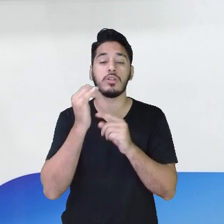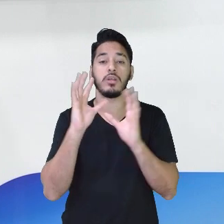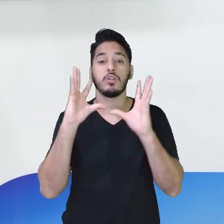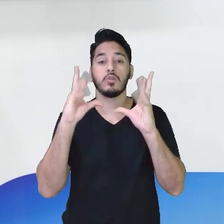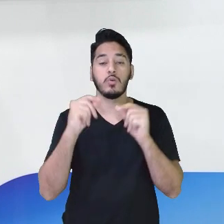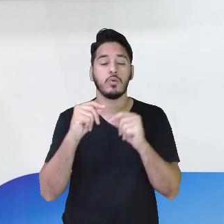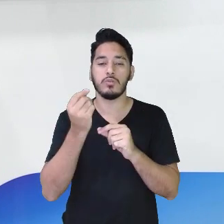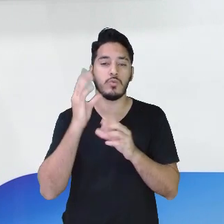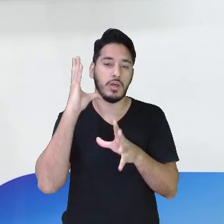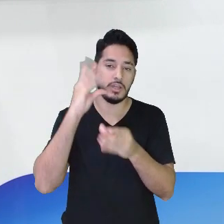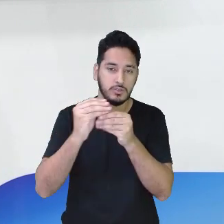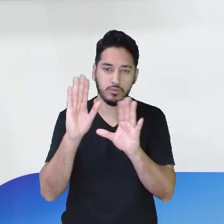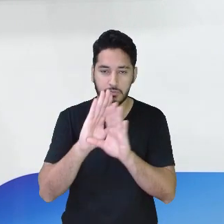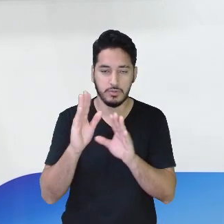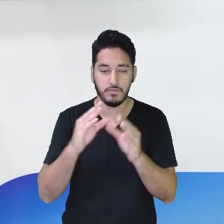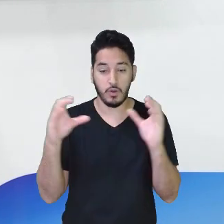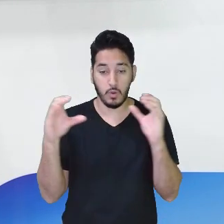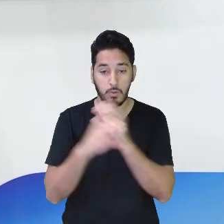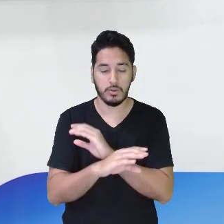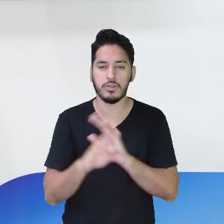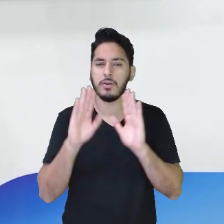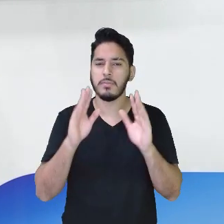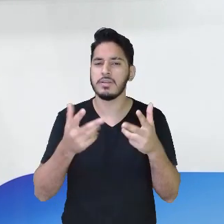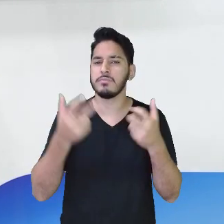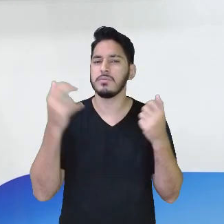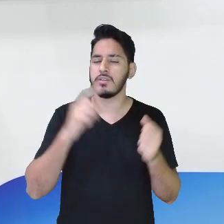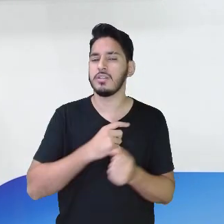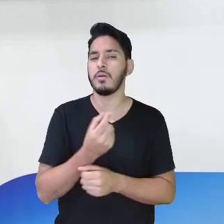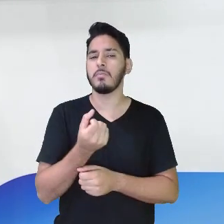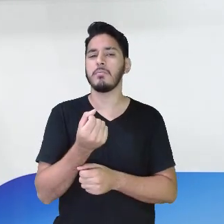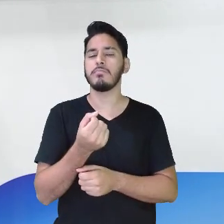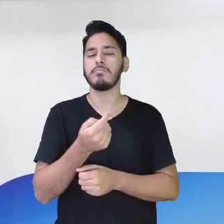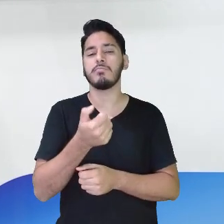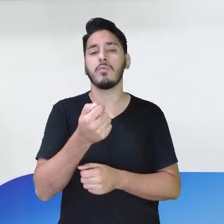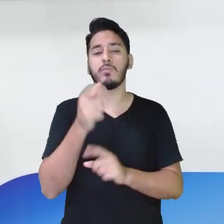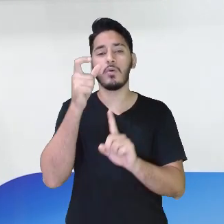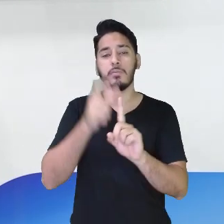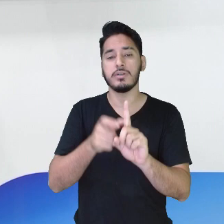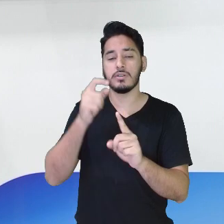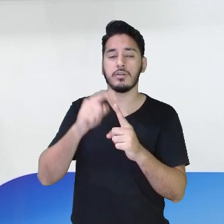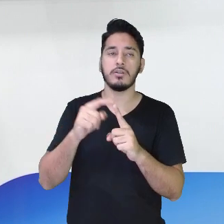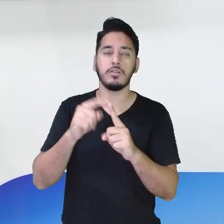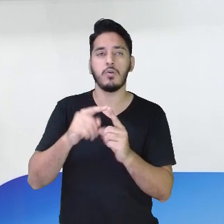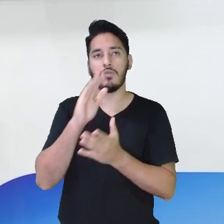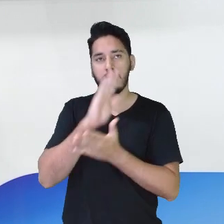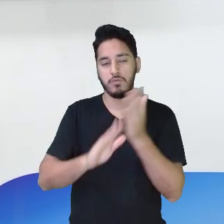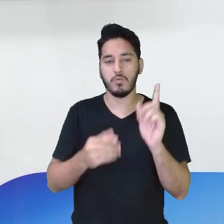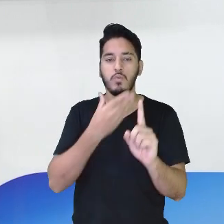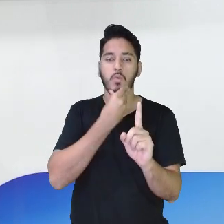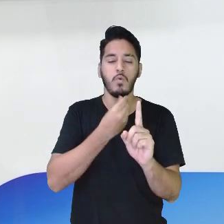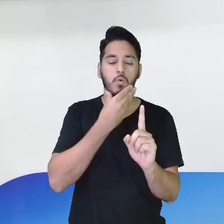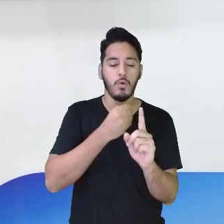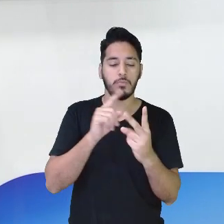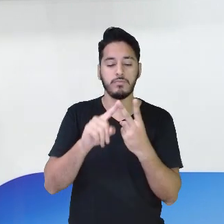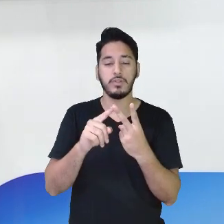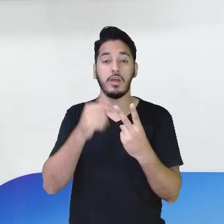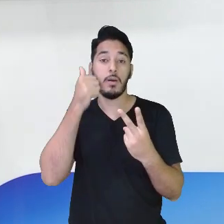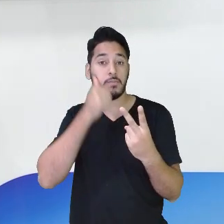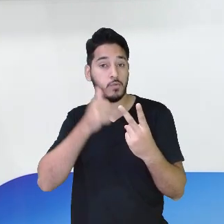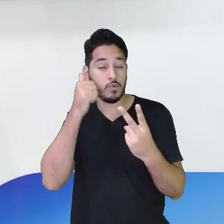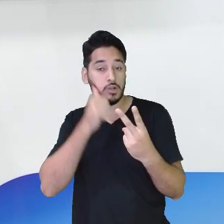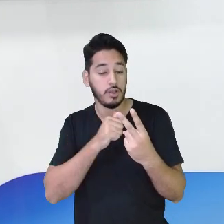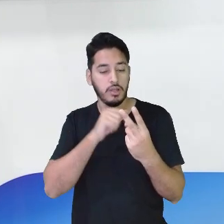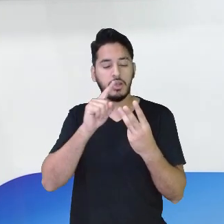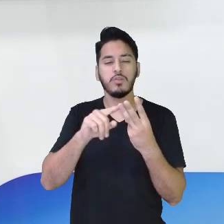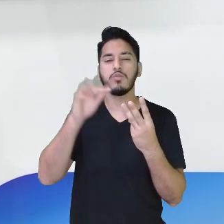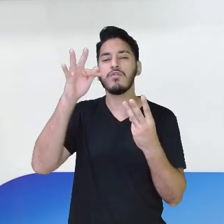não resumi, eu contei a história toda. Mas observem que tem poucos personagens. Vocês veem o caixeiro viajante, Marina, não é? E